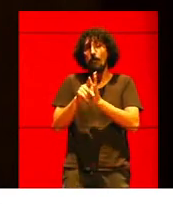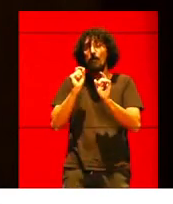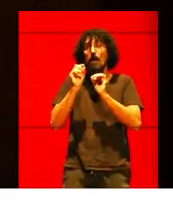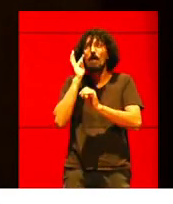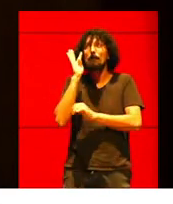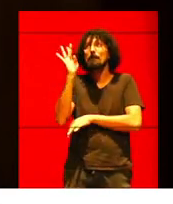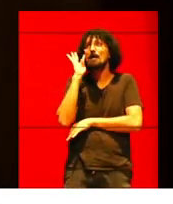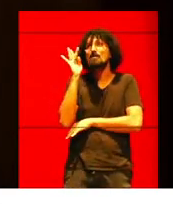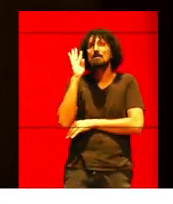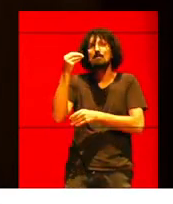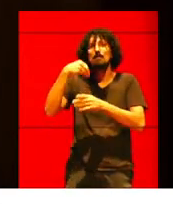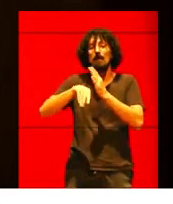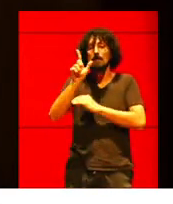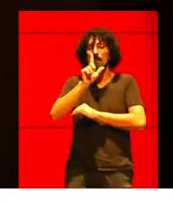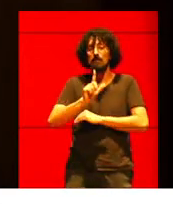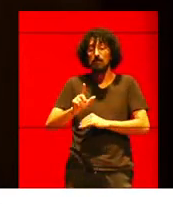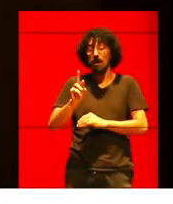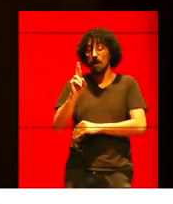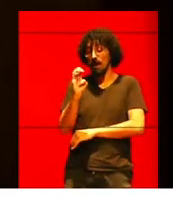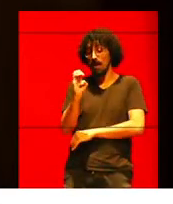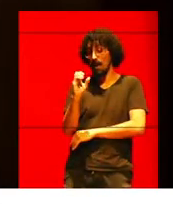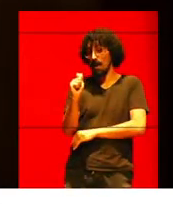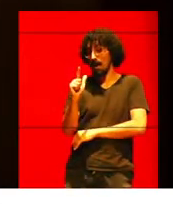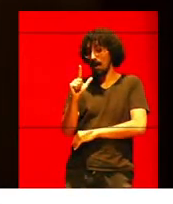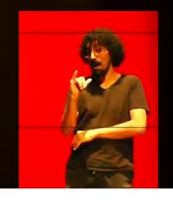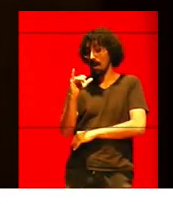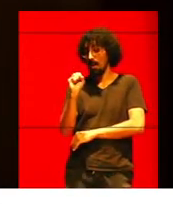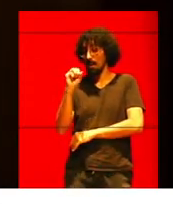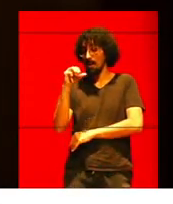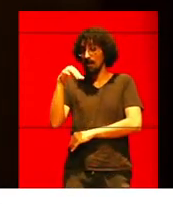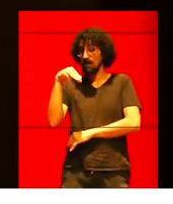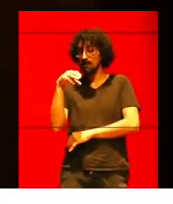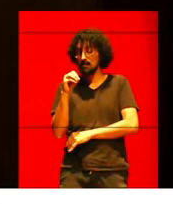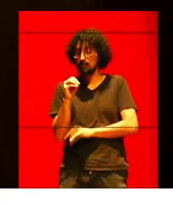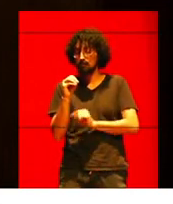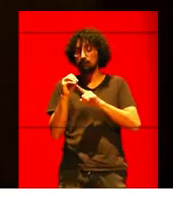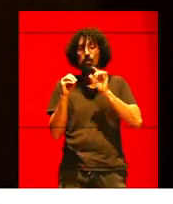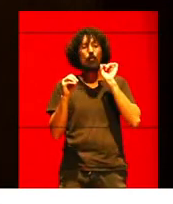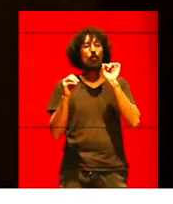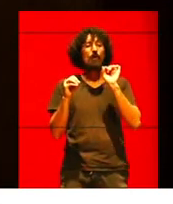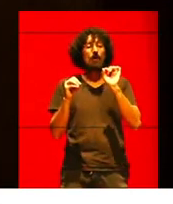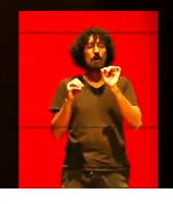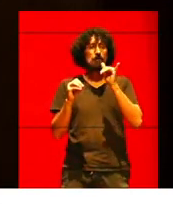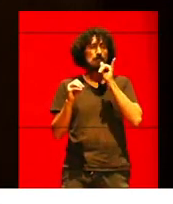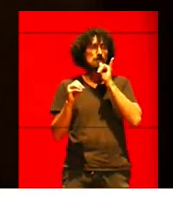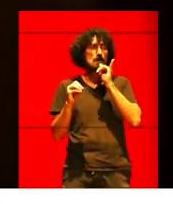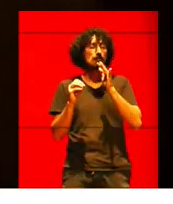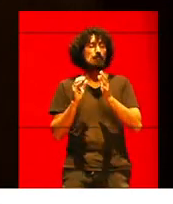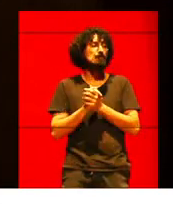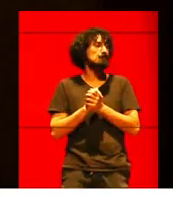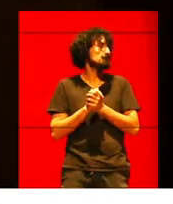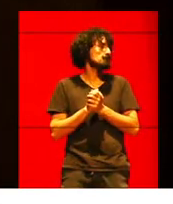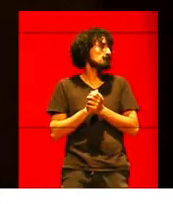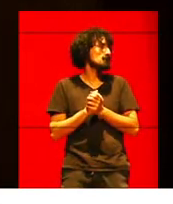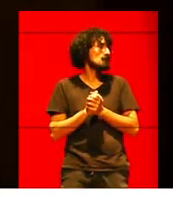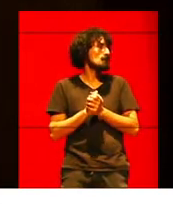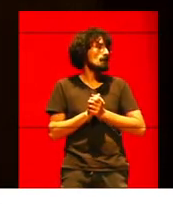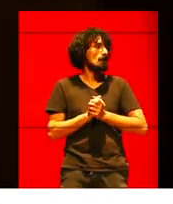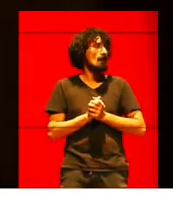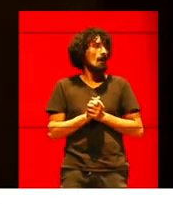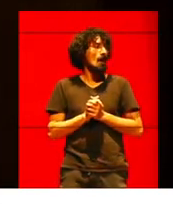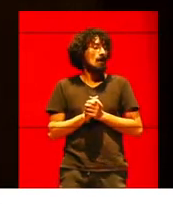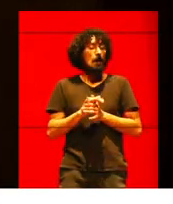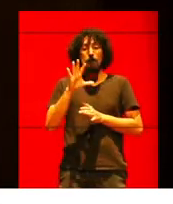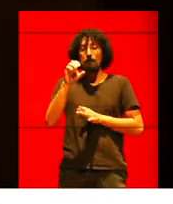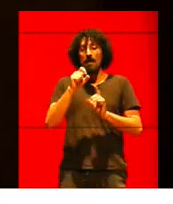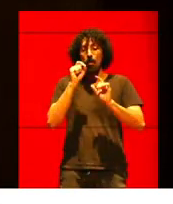trabalha. Realismo não. No realismo, por exemplo, ó, você vai pegar uma literatura, deve estar ali embaixo, não vi ele escrito ali. Você vai